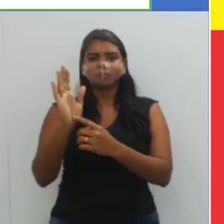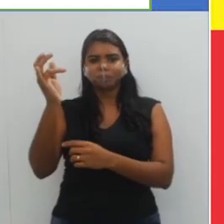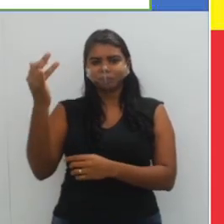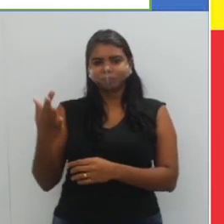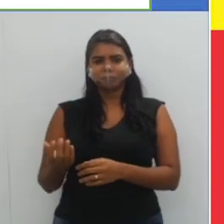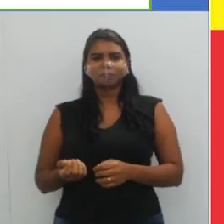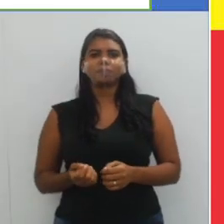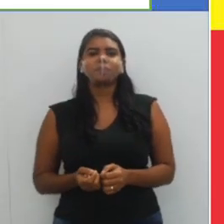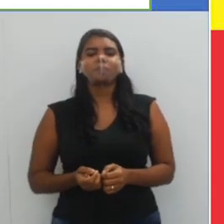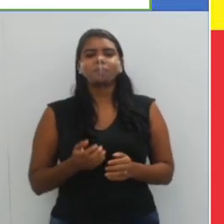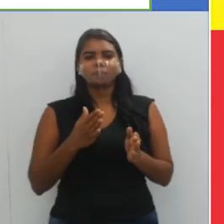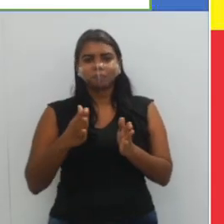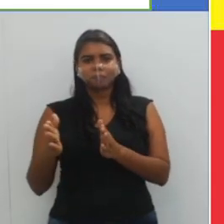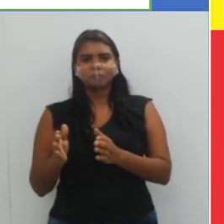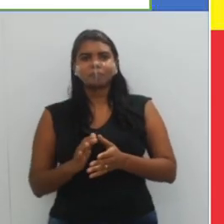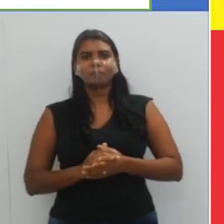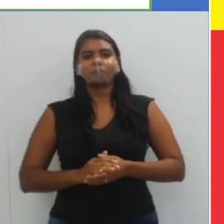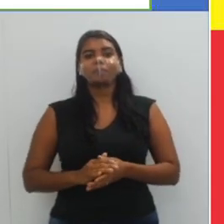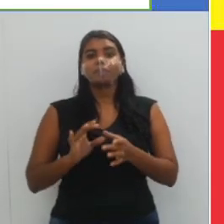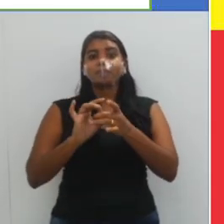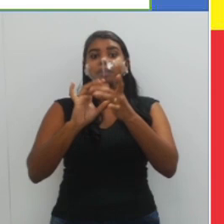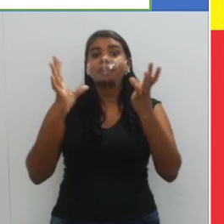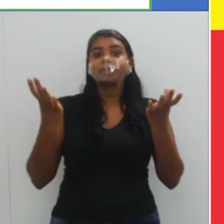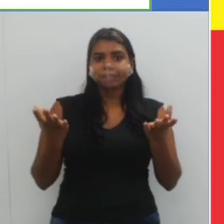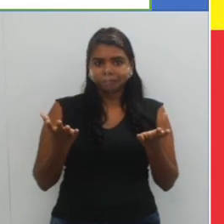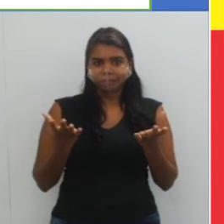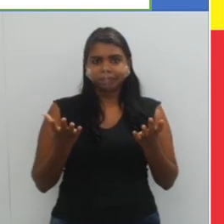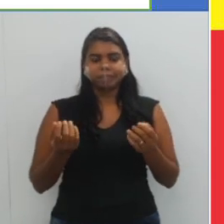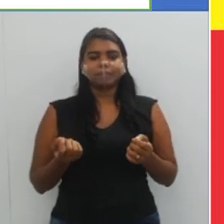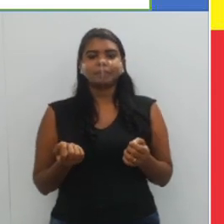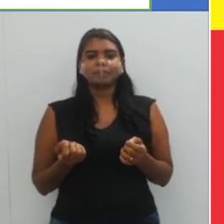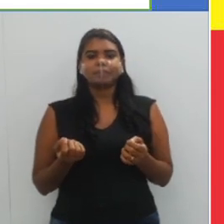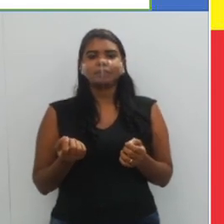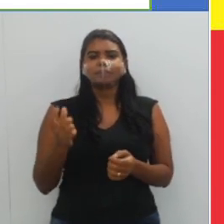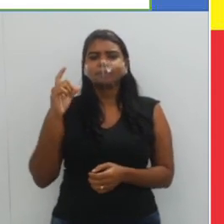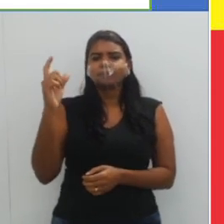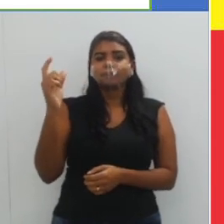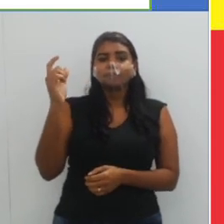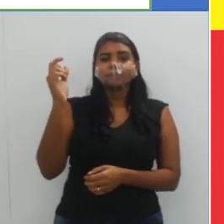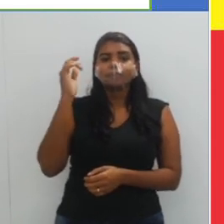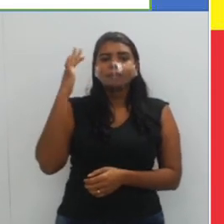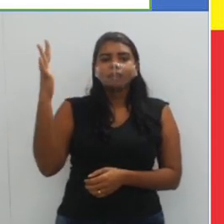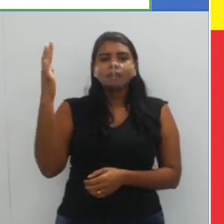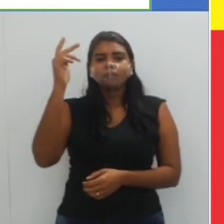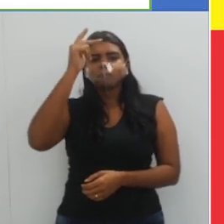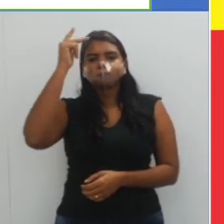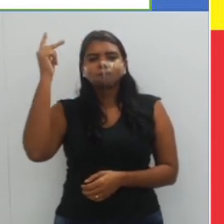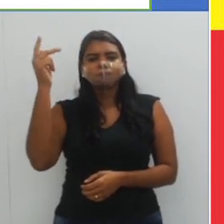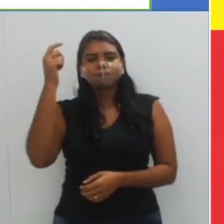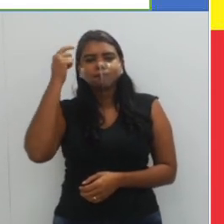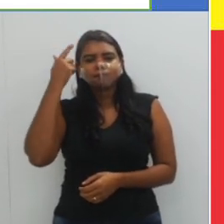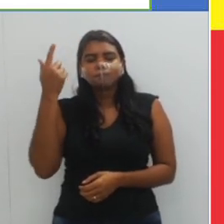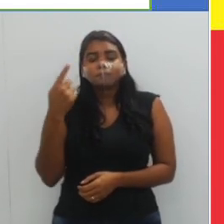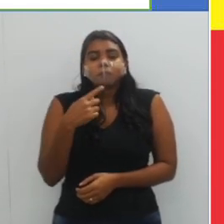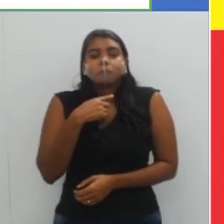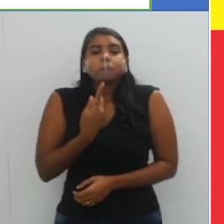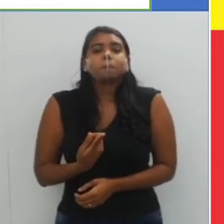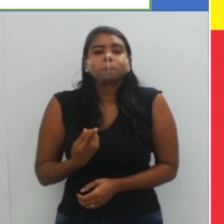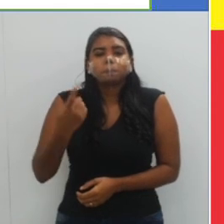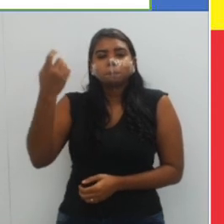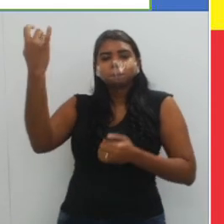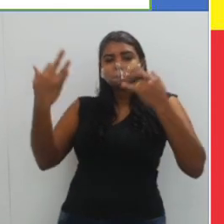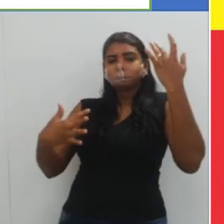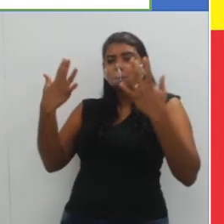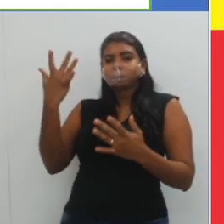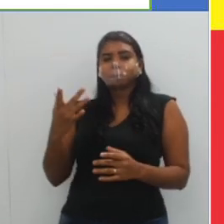Cecília diz, acompanhe, liberdade é uma palavra que o sonho humano alimenta, que não há ninguém que explique